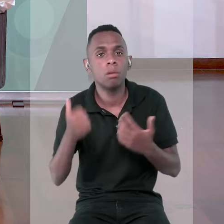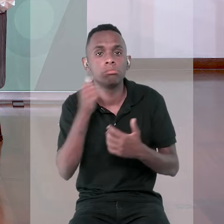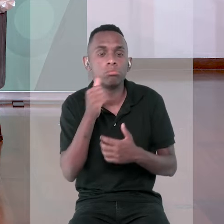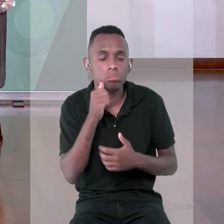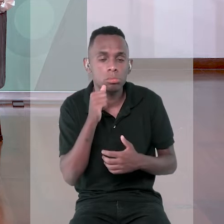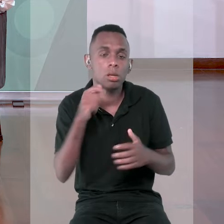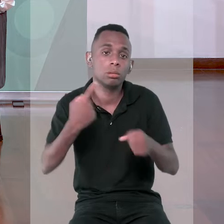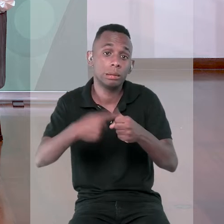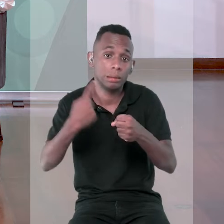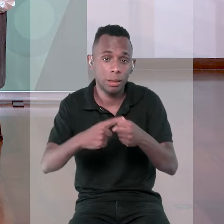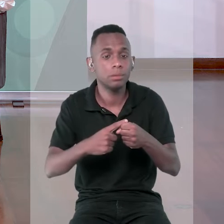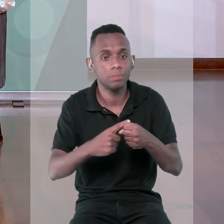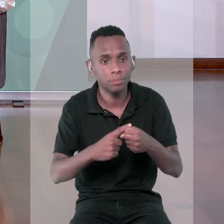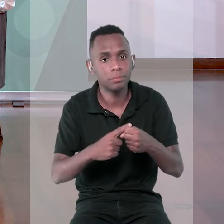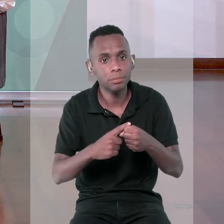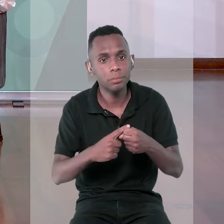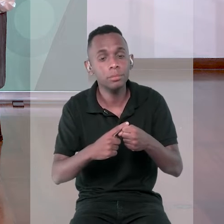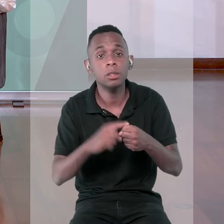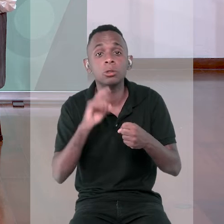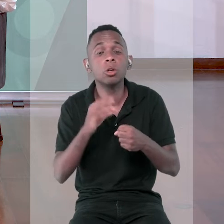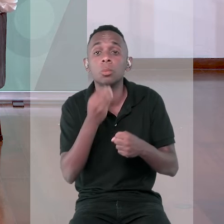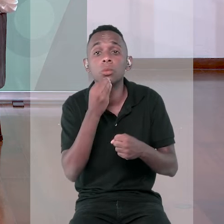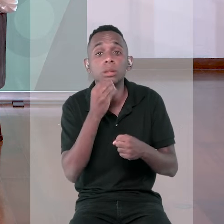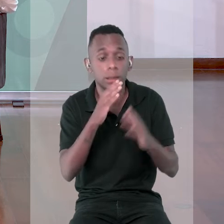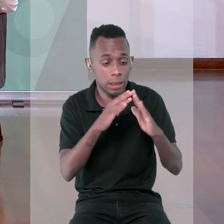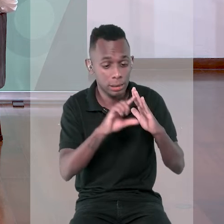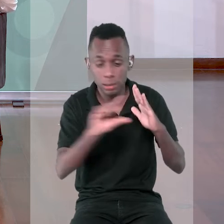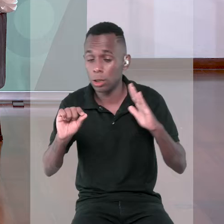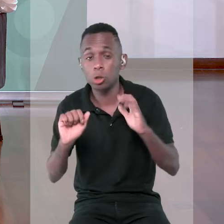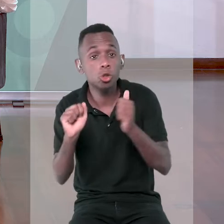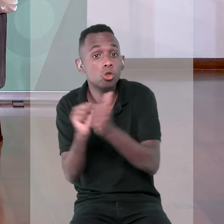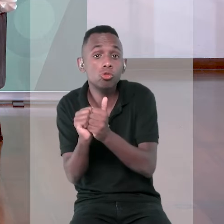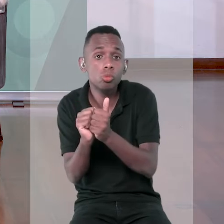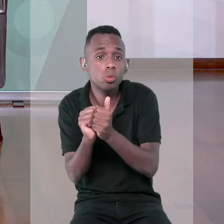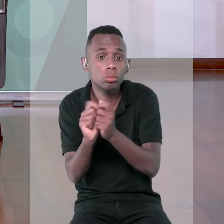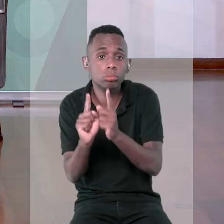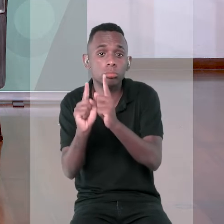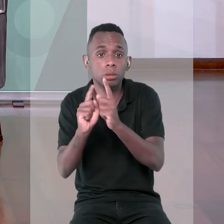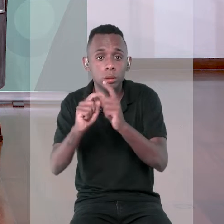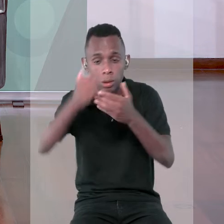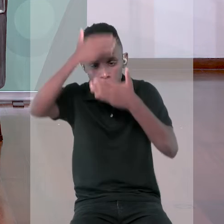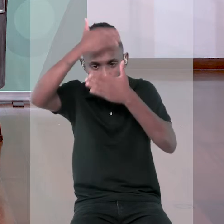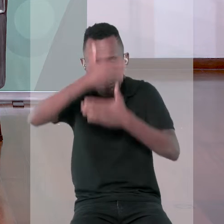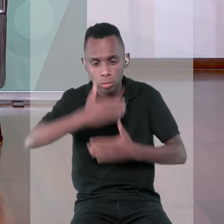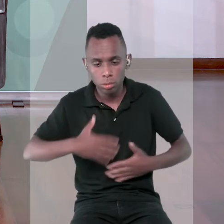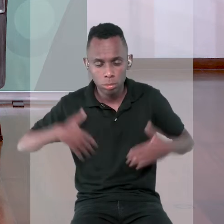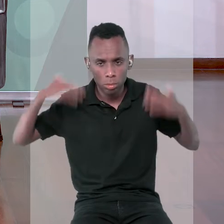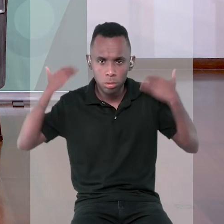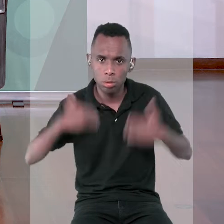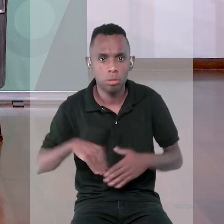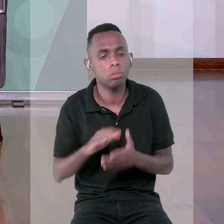mulheres da cidade só podiam sair de casa acompanhadas e cobertas, quase como as